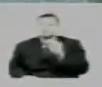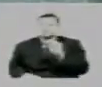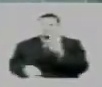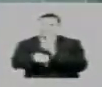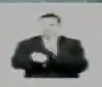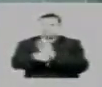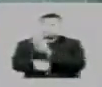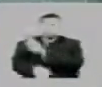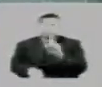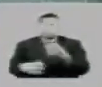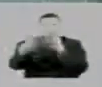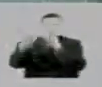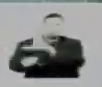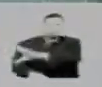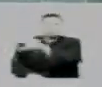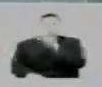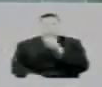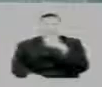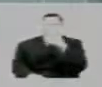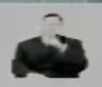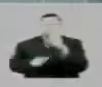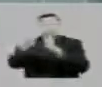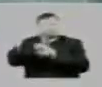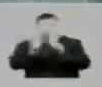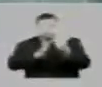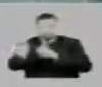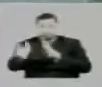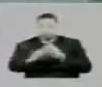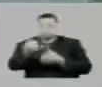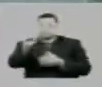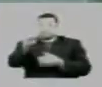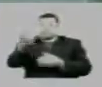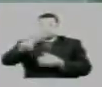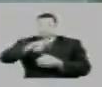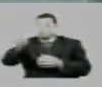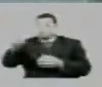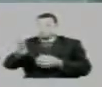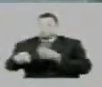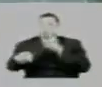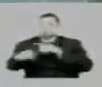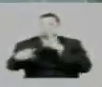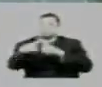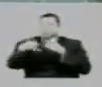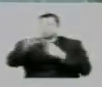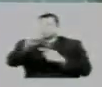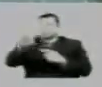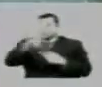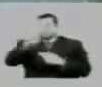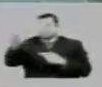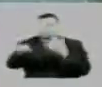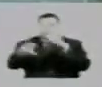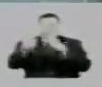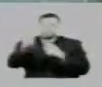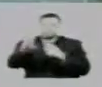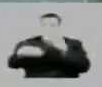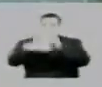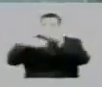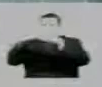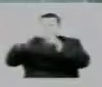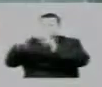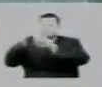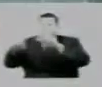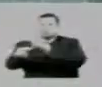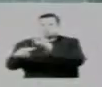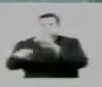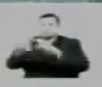o Estado não captar, não ter acesso a 800 milhões de reais. Que 800 milhões de reais não é só a obra do